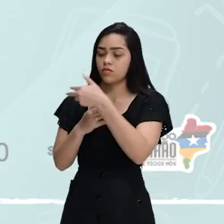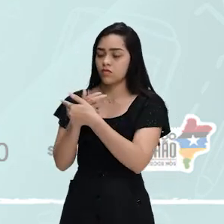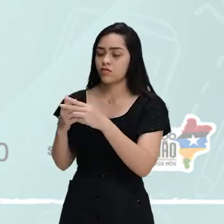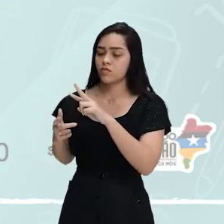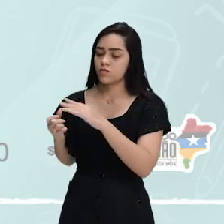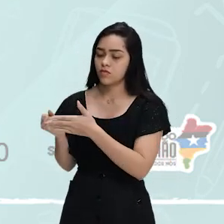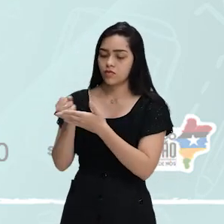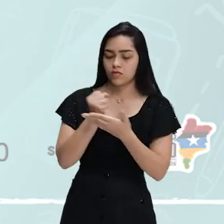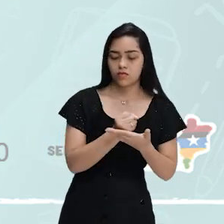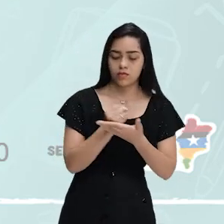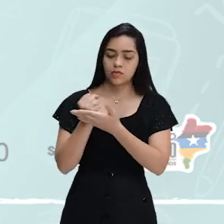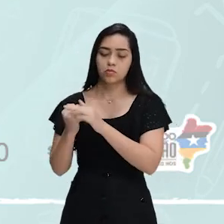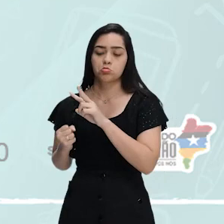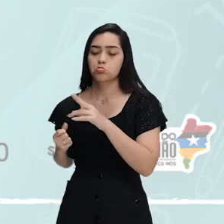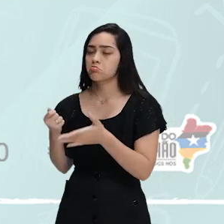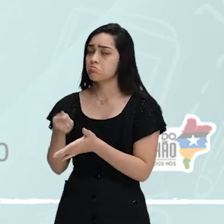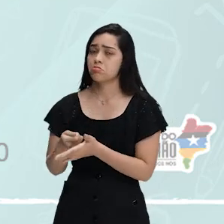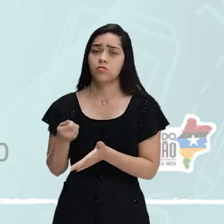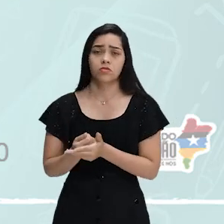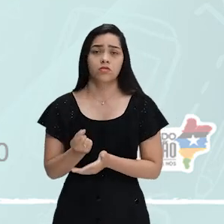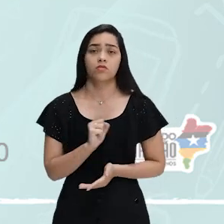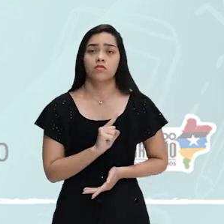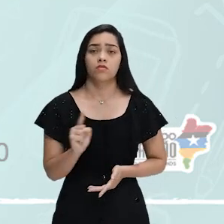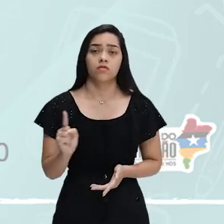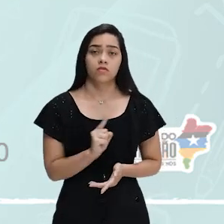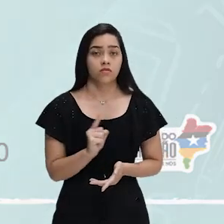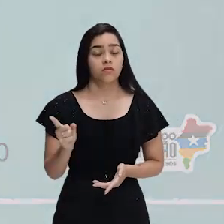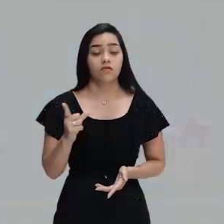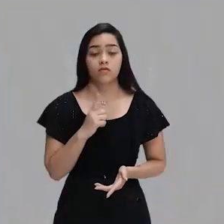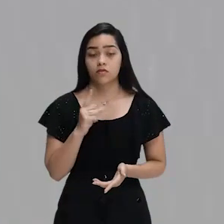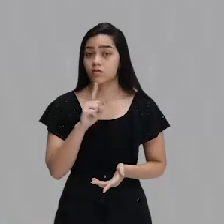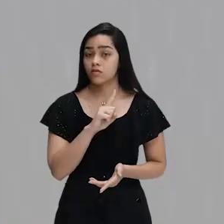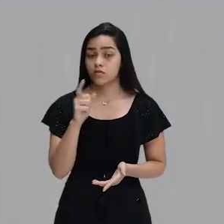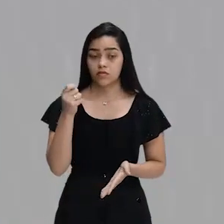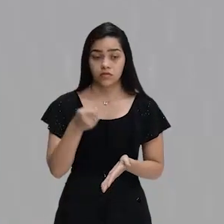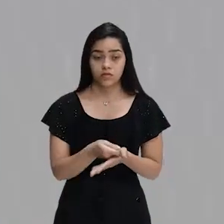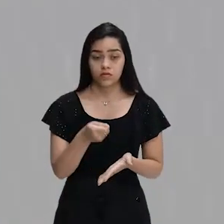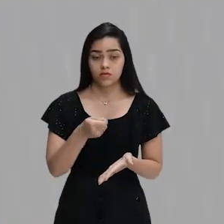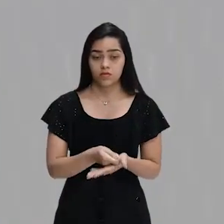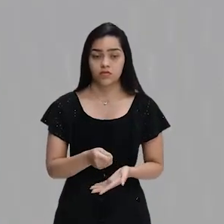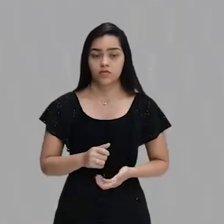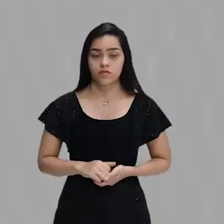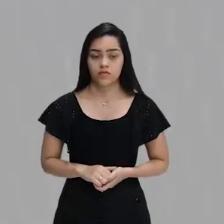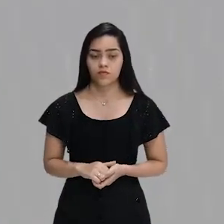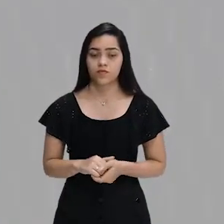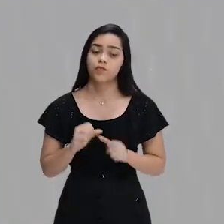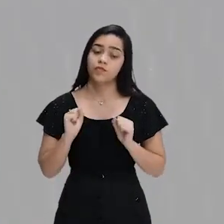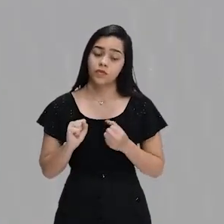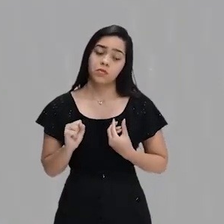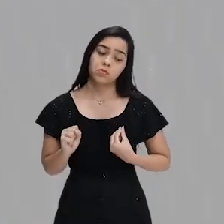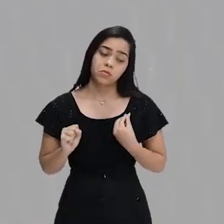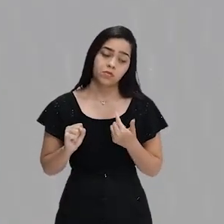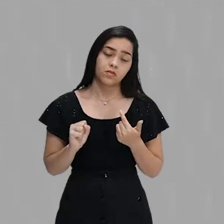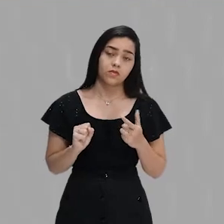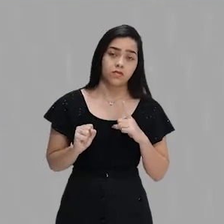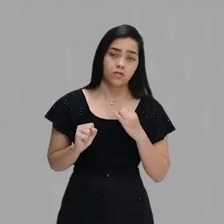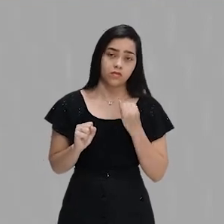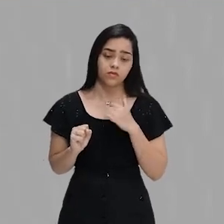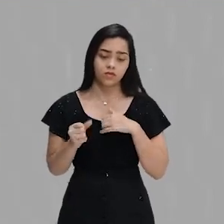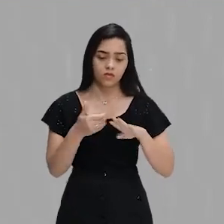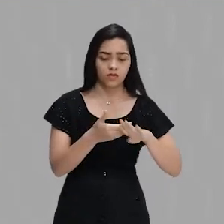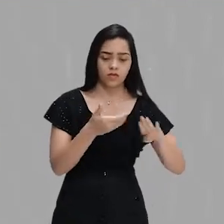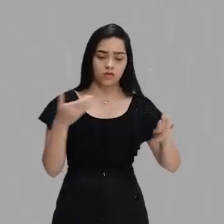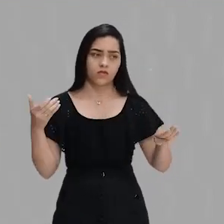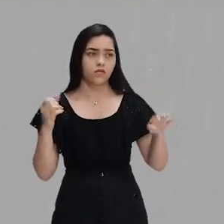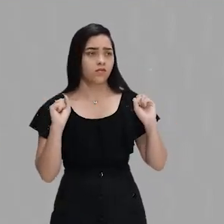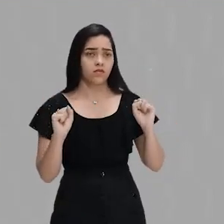ajudar, mas ela não é obrigatória. Então, é uma relação não obrigatória. Um pode viver sem o outro. Se eu separar um do